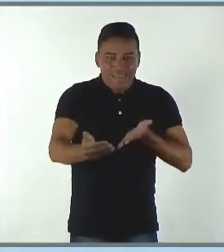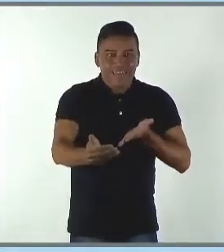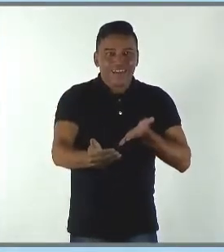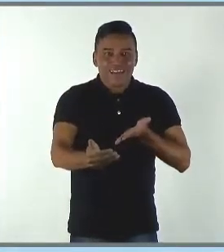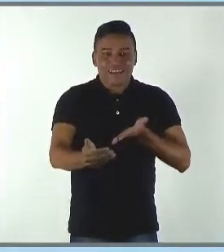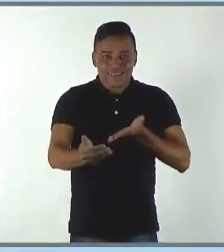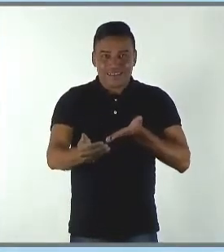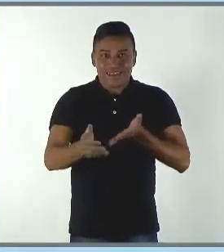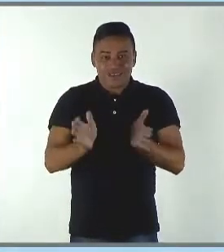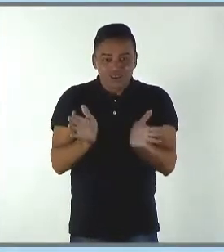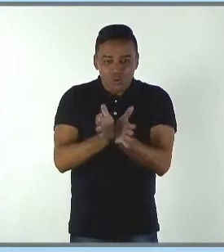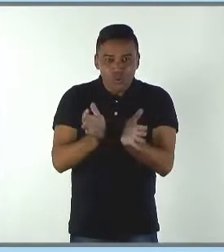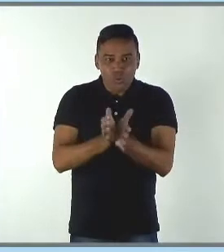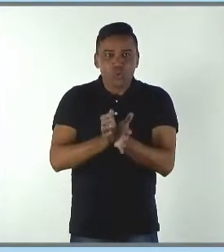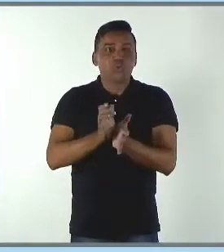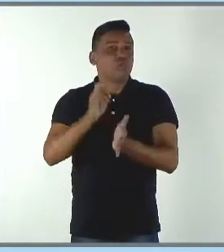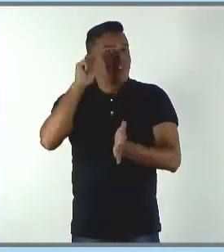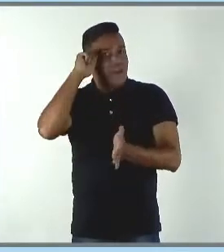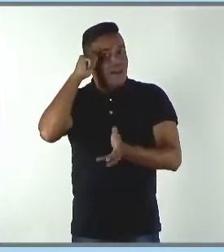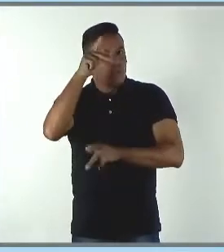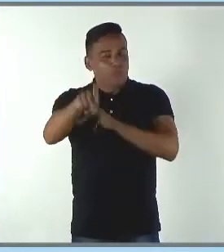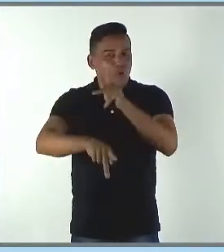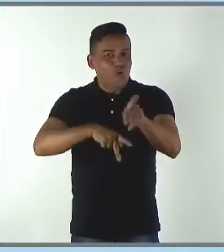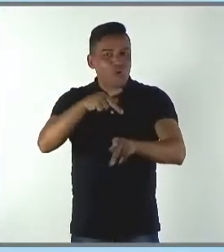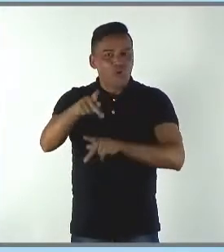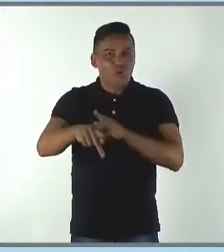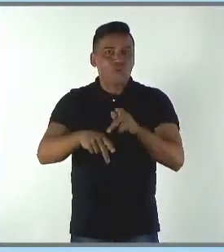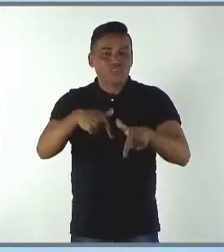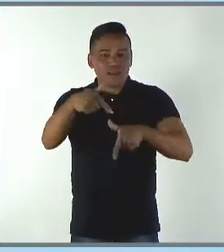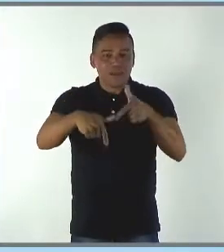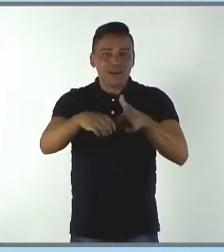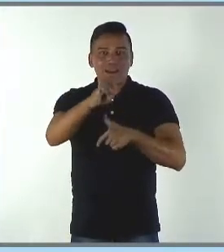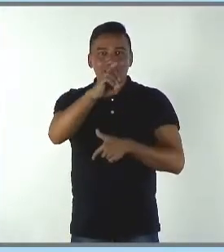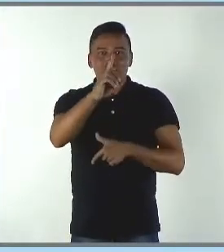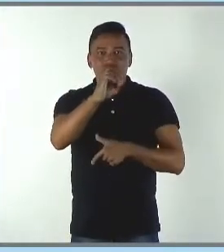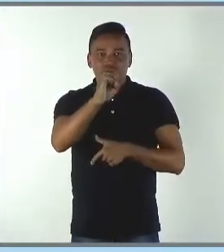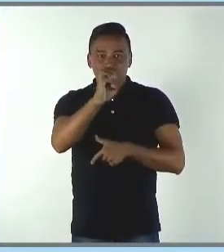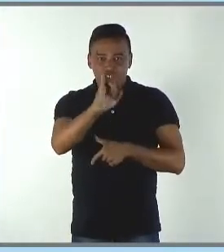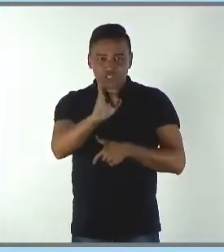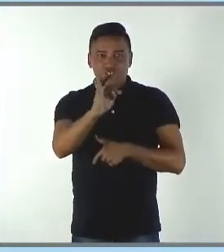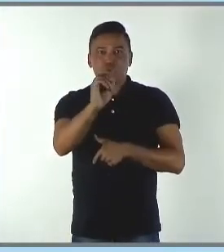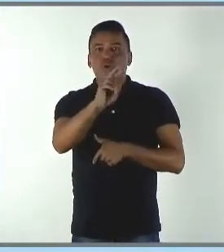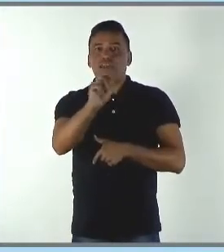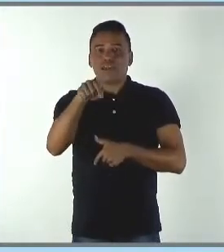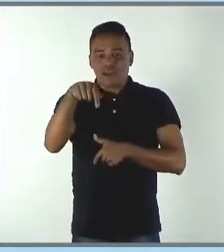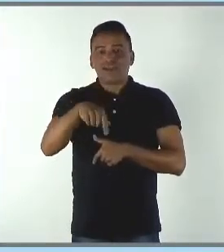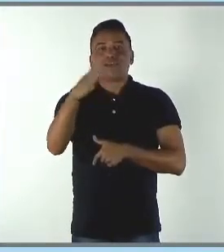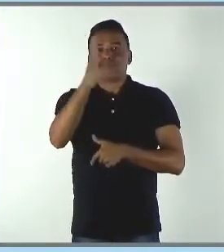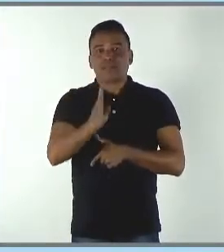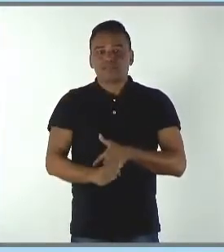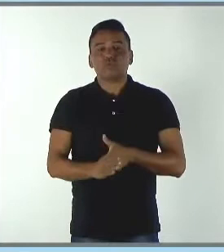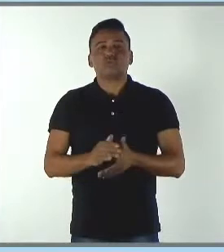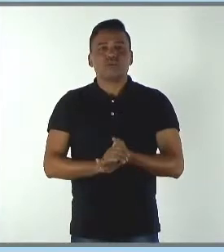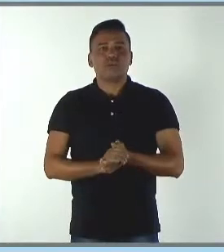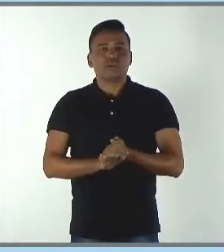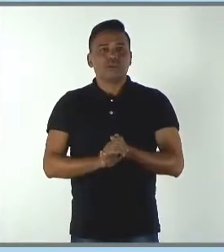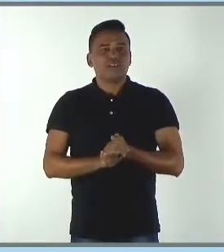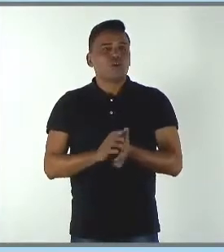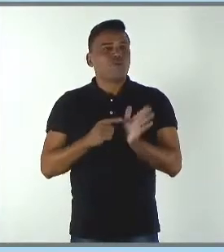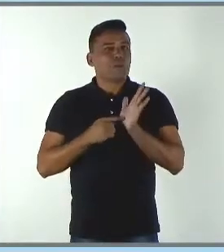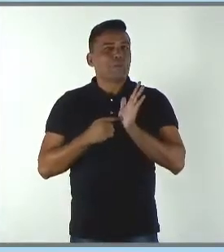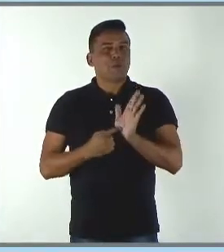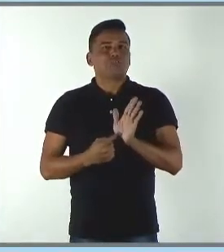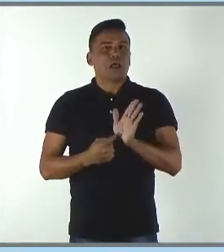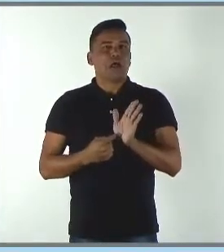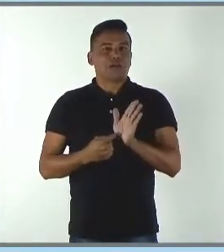no Brasil. Há algumas questões que estão na trajetória dele que vão nortear, por exemplo, e eu vou ficar só no caso